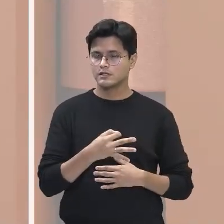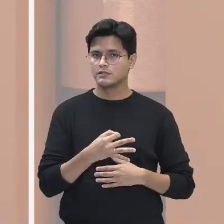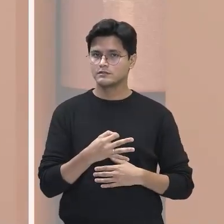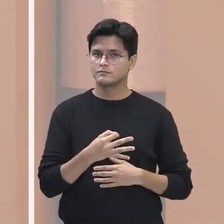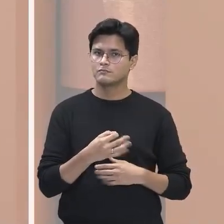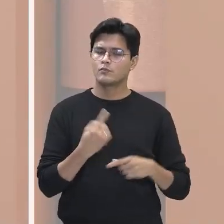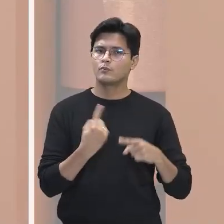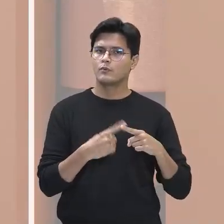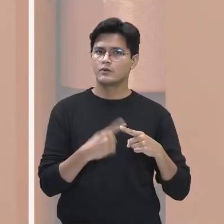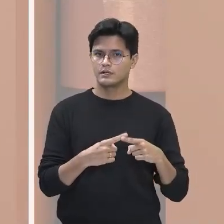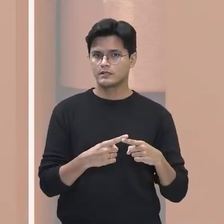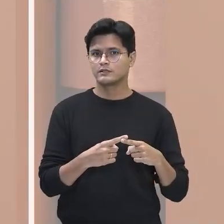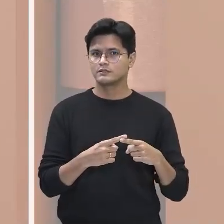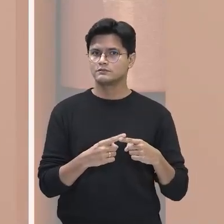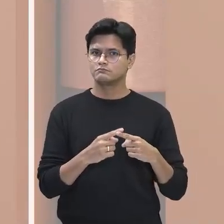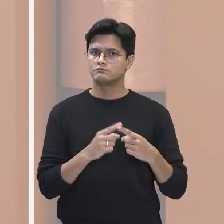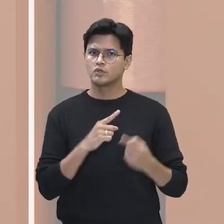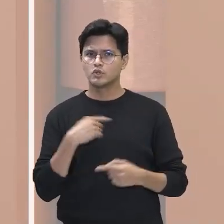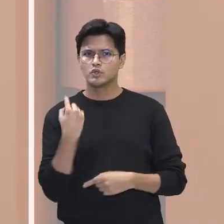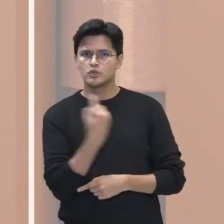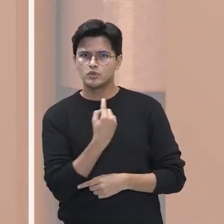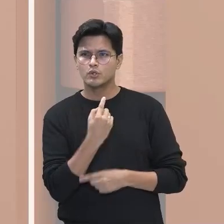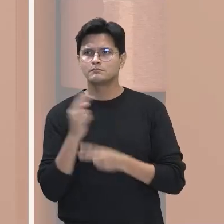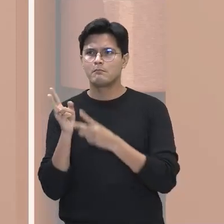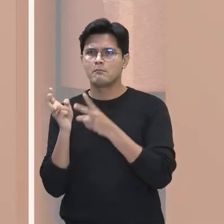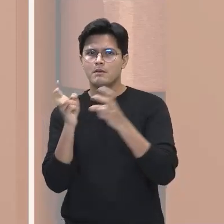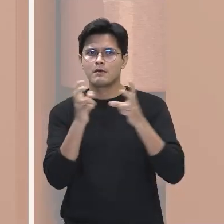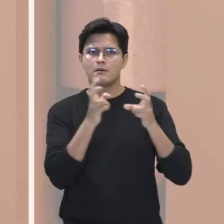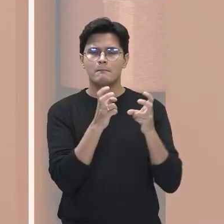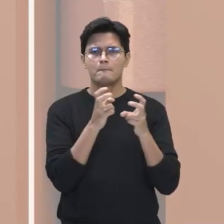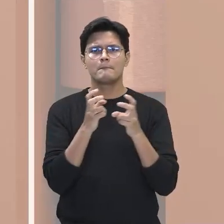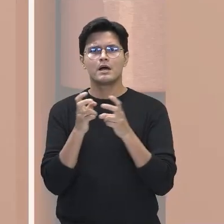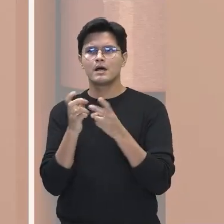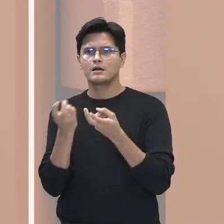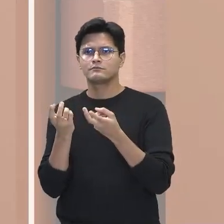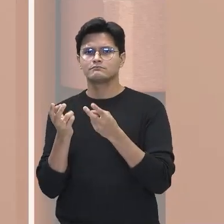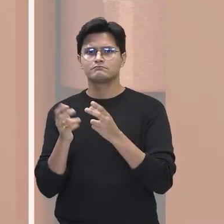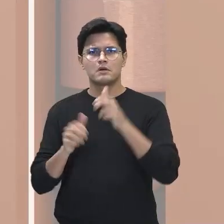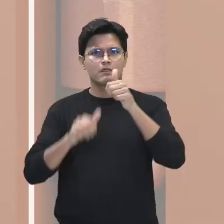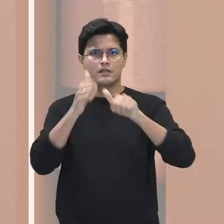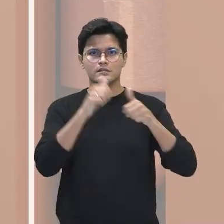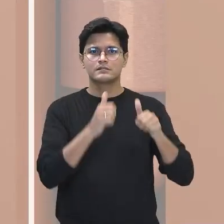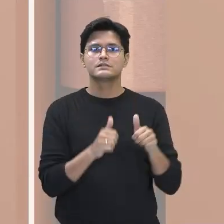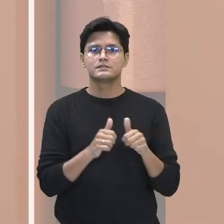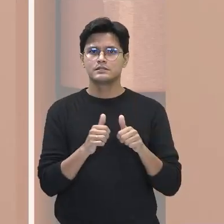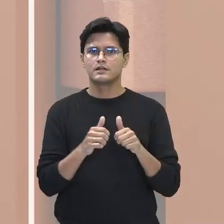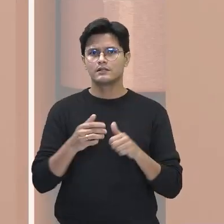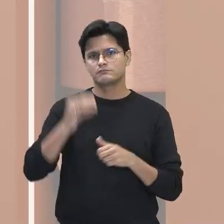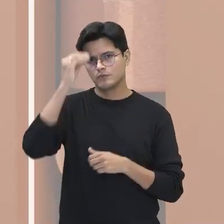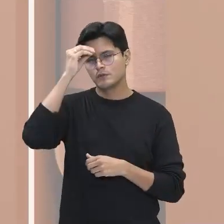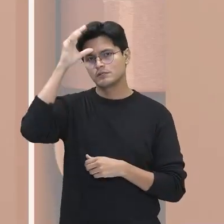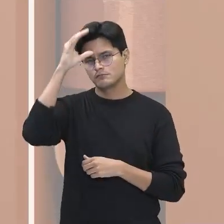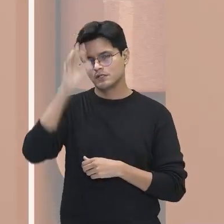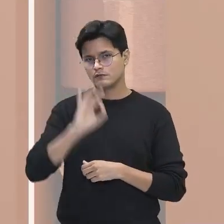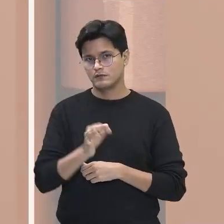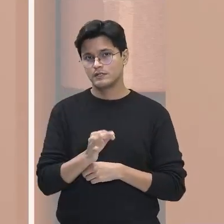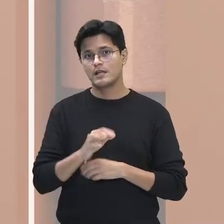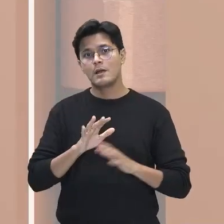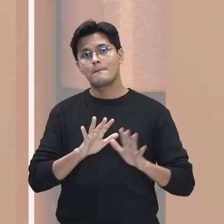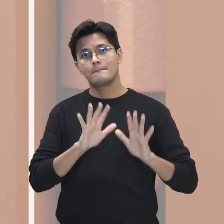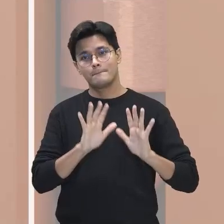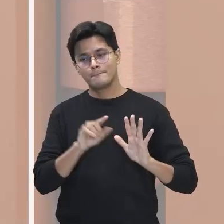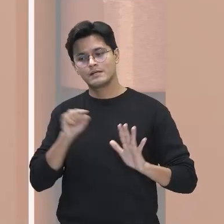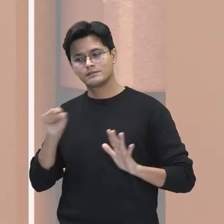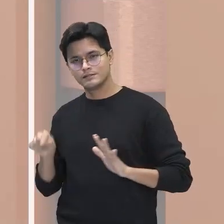Porque a gente vai olhando, a gente vai vendo, vai analisando, vai aprendendo, é verdade. Mas os racionalistas, quando falam que muitas vezes a gente pode